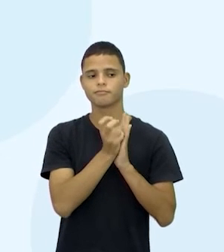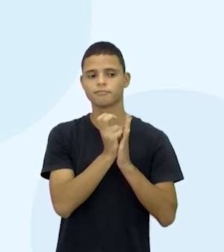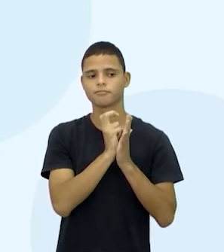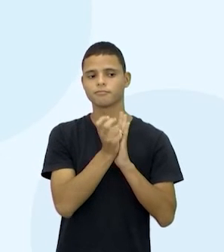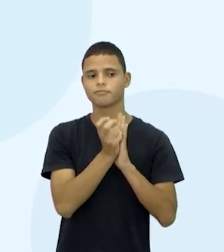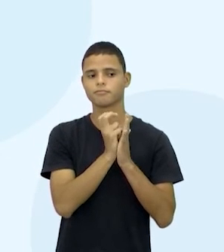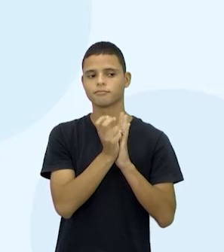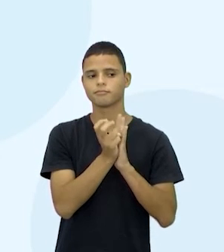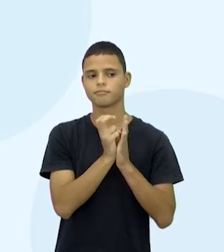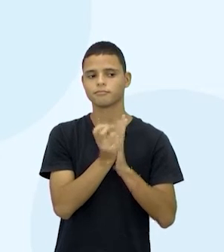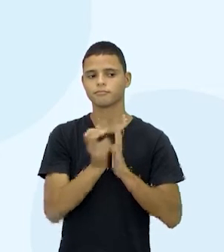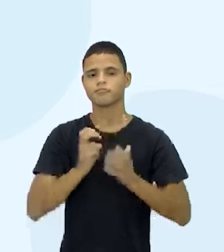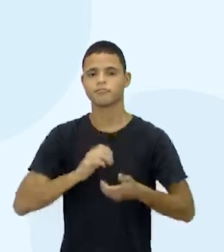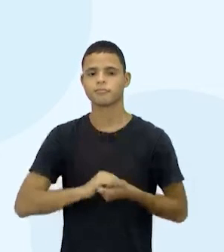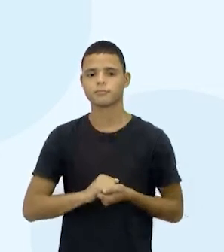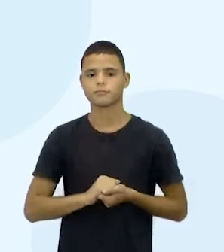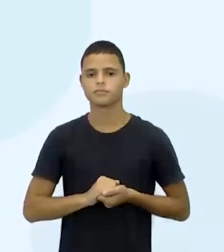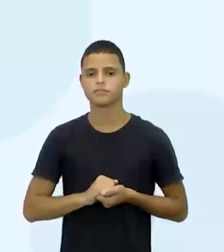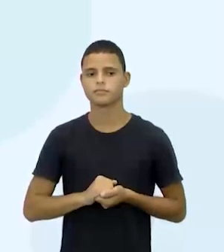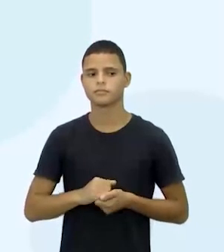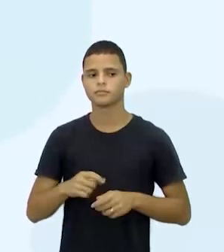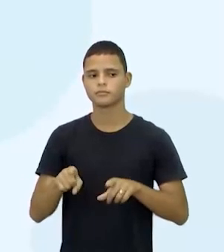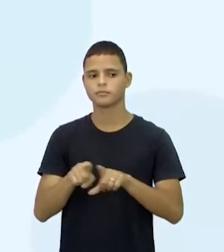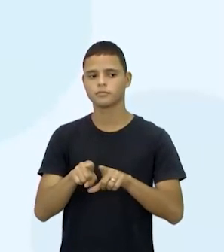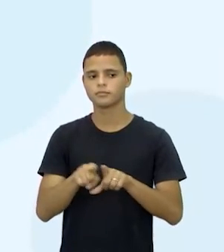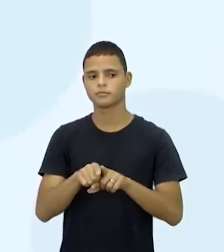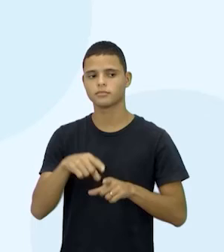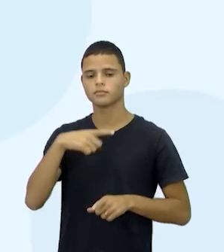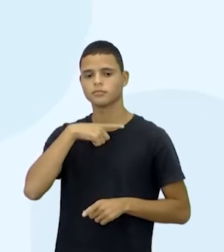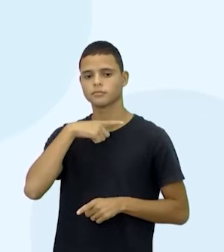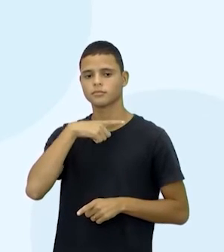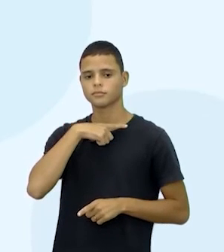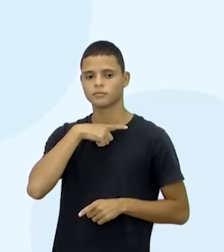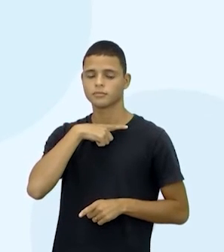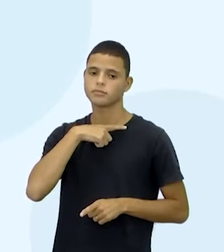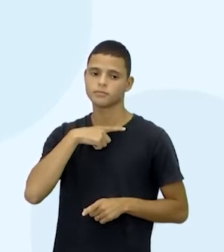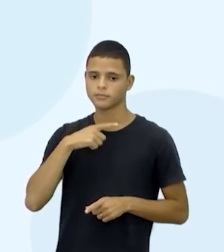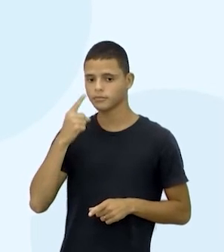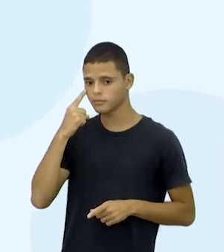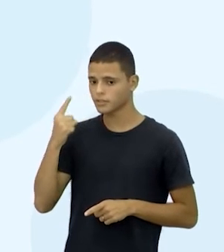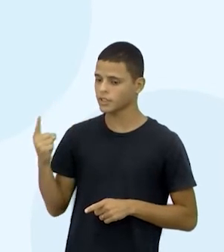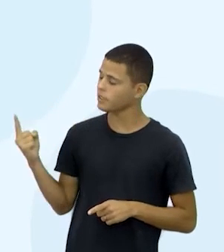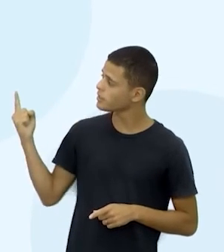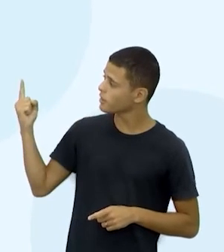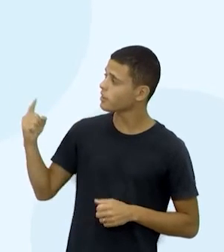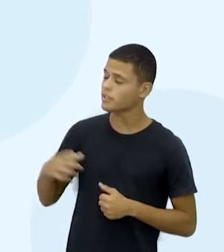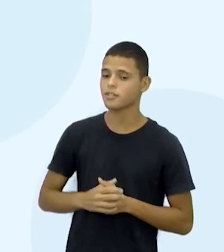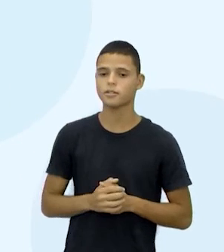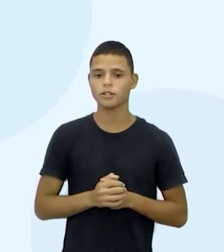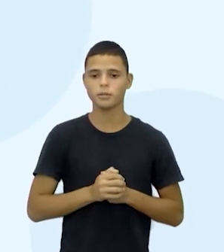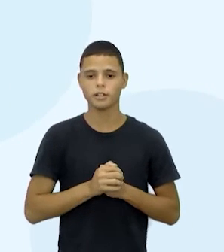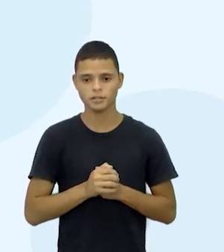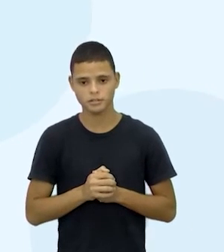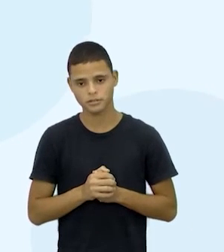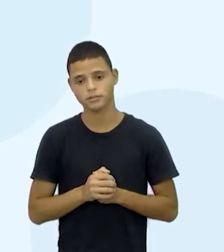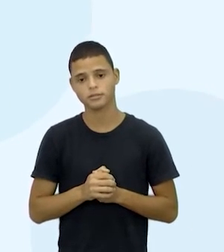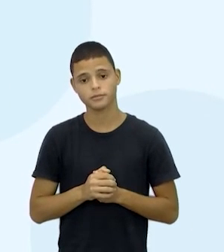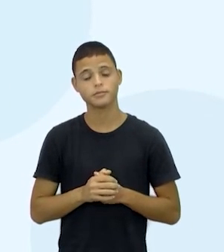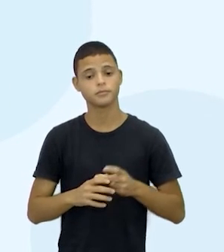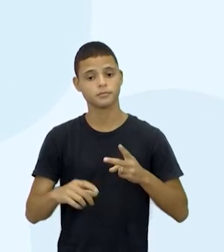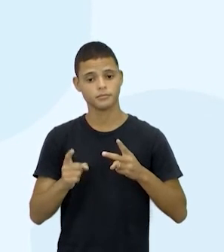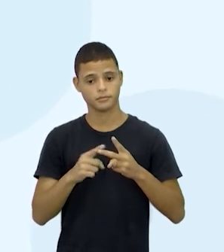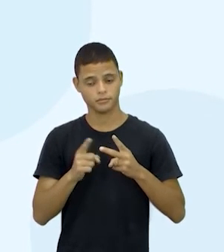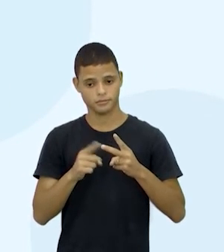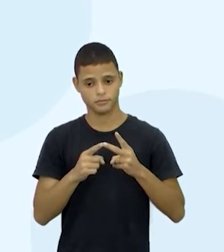falar? Pode. Capoeira, essa é capoeira. Acertou, Fechou. Muito bem. Vamos para a segunda imagem. Essa aí eu Essa é mais